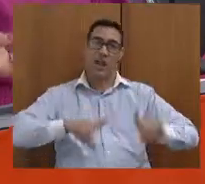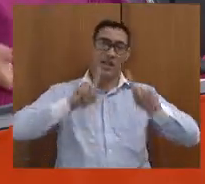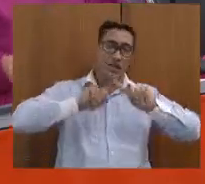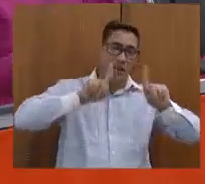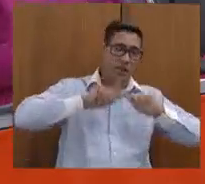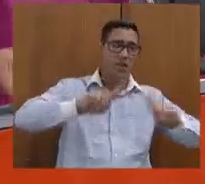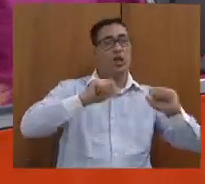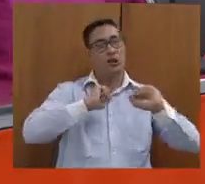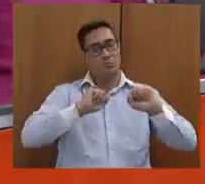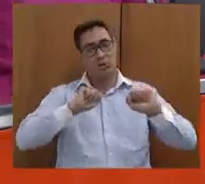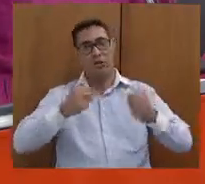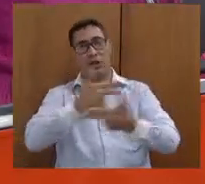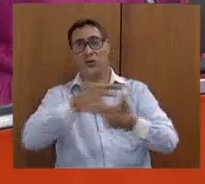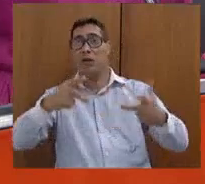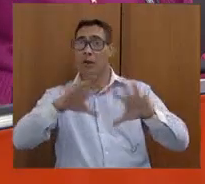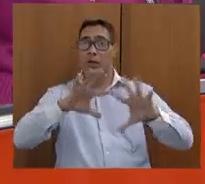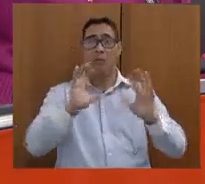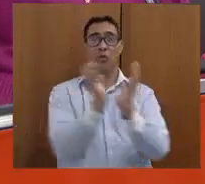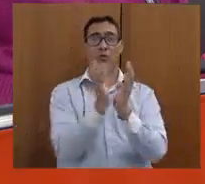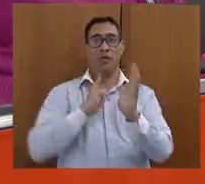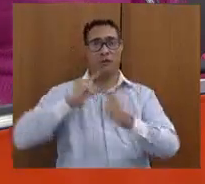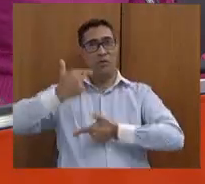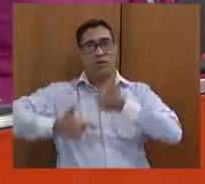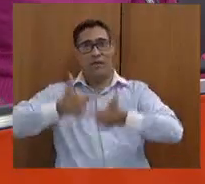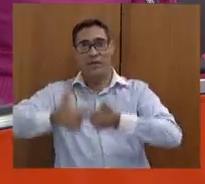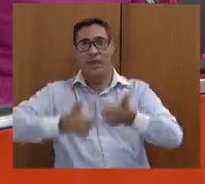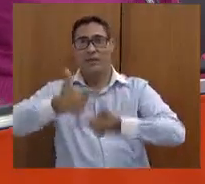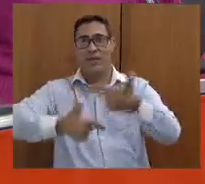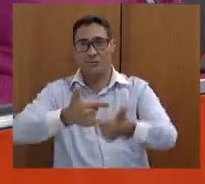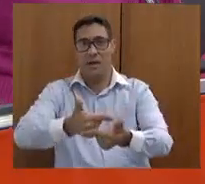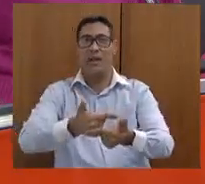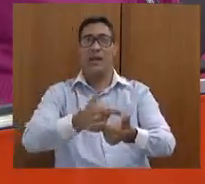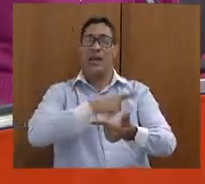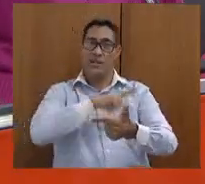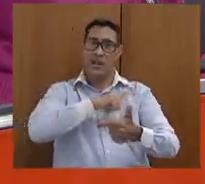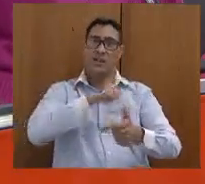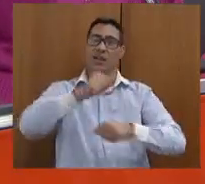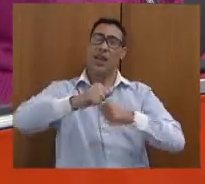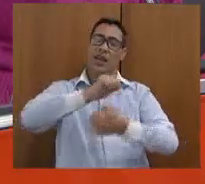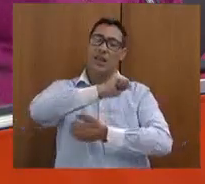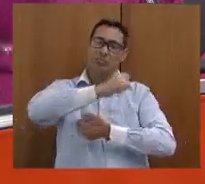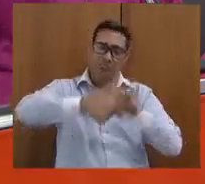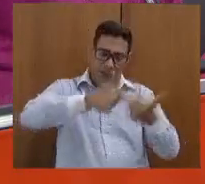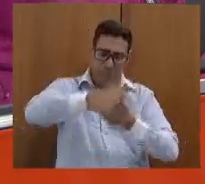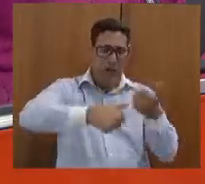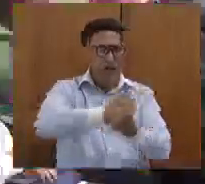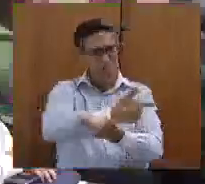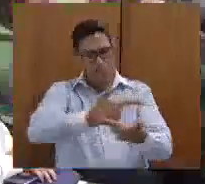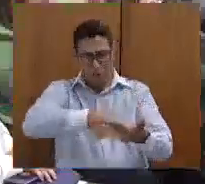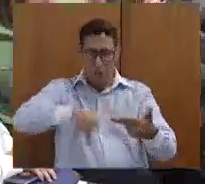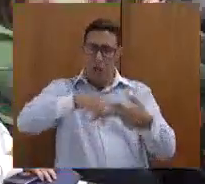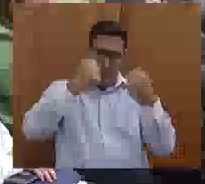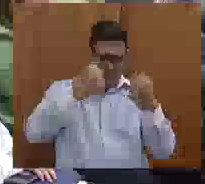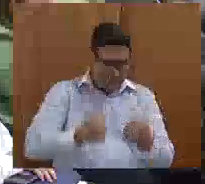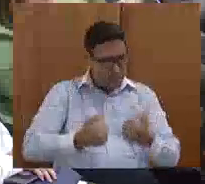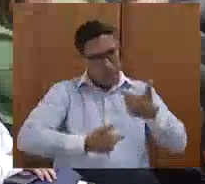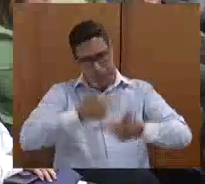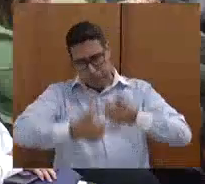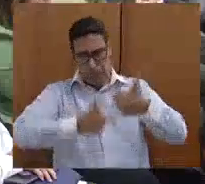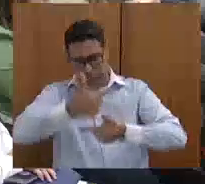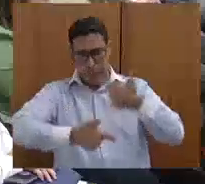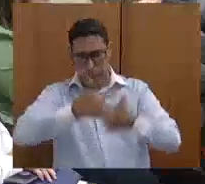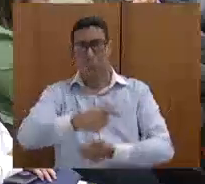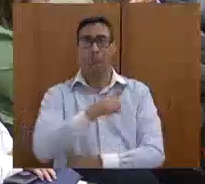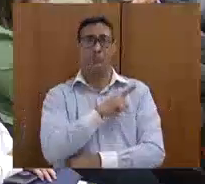pode ter os sinais mas é uma comissão que trabalha não é a gente tem atividades é com muita intensidade que